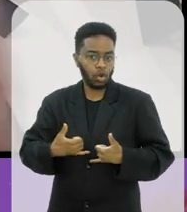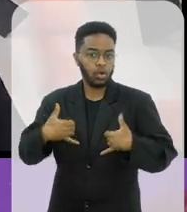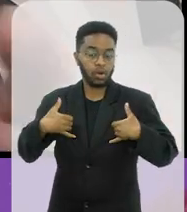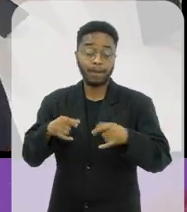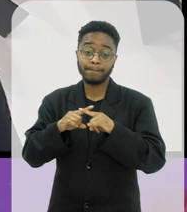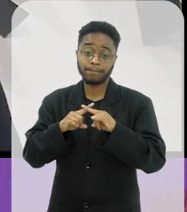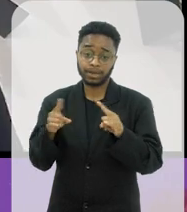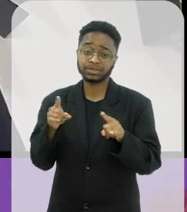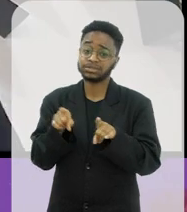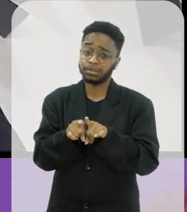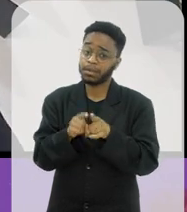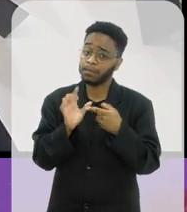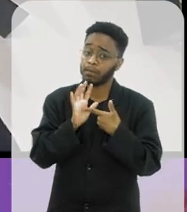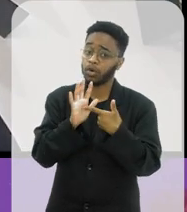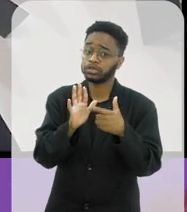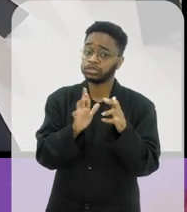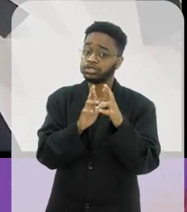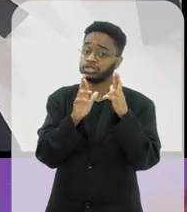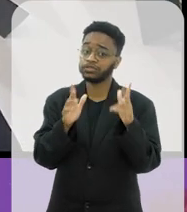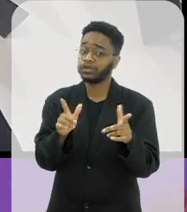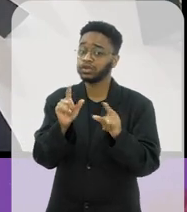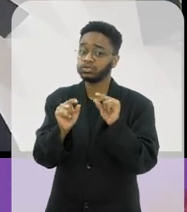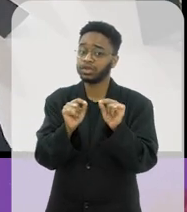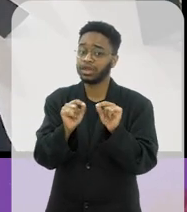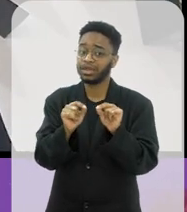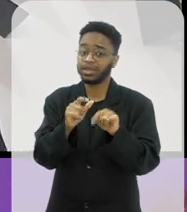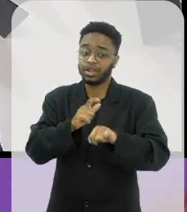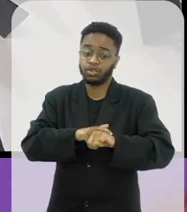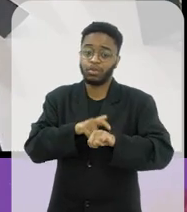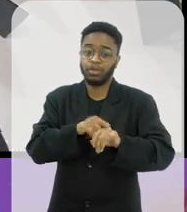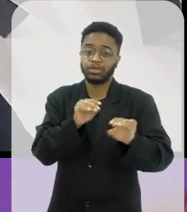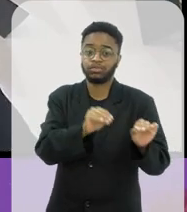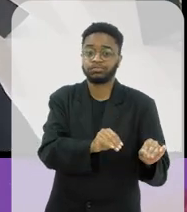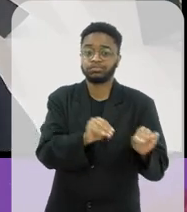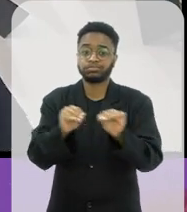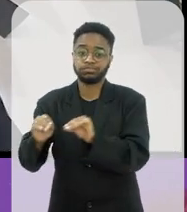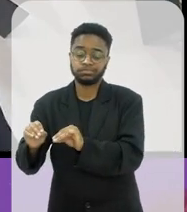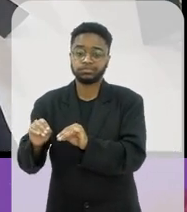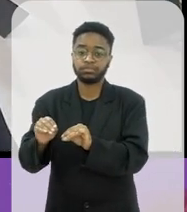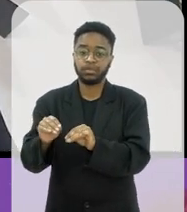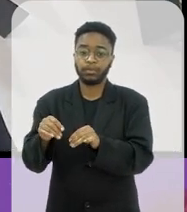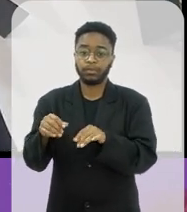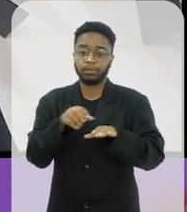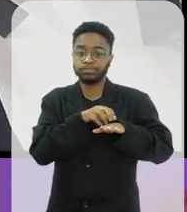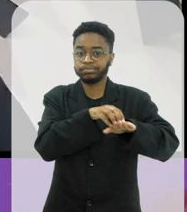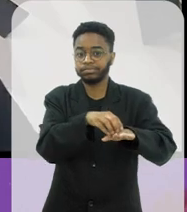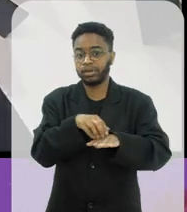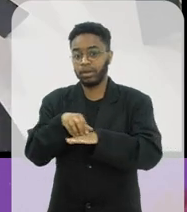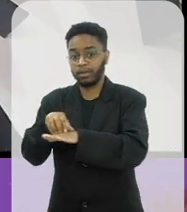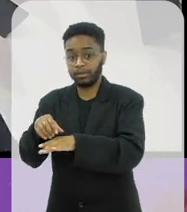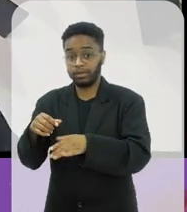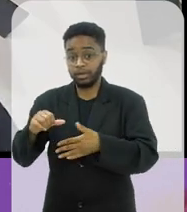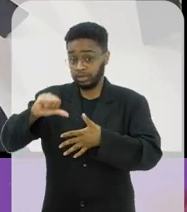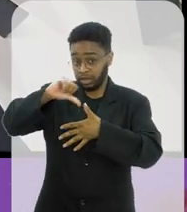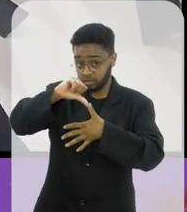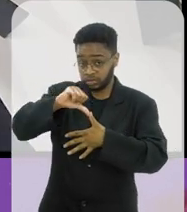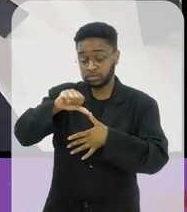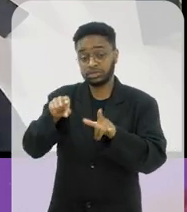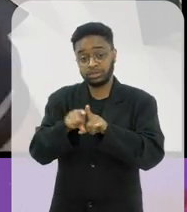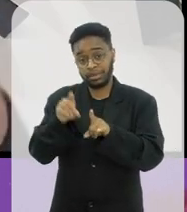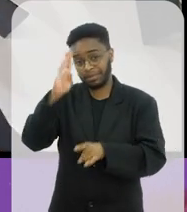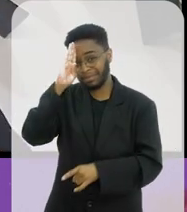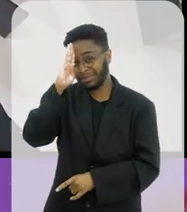muito. Isso vai fazer também uma diferença muito grande no deslocamento. É verdade. Na Sul-Americana, ainda